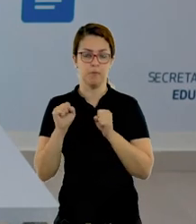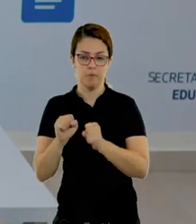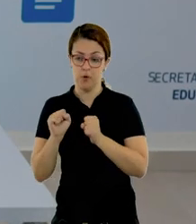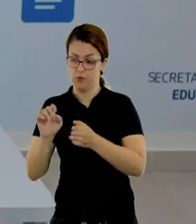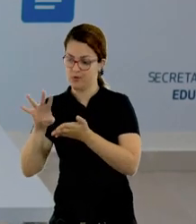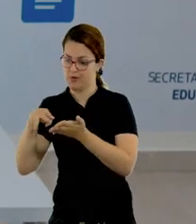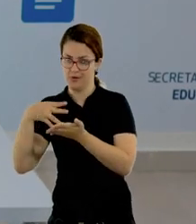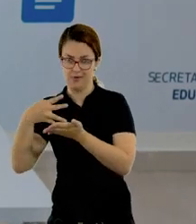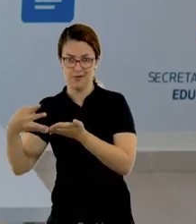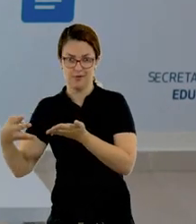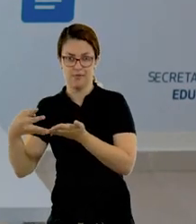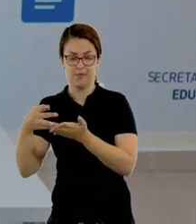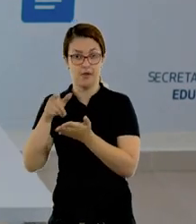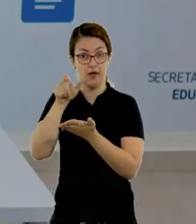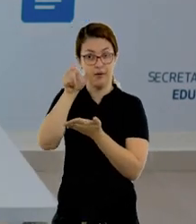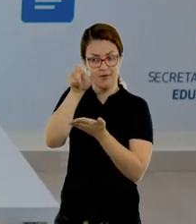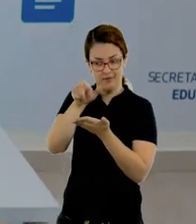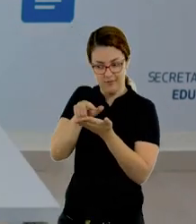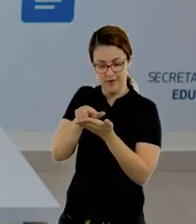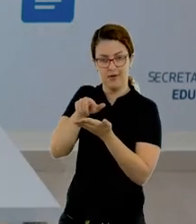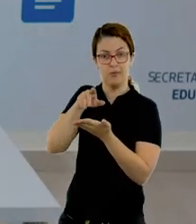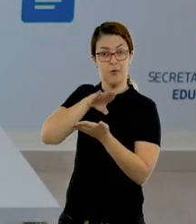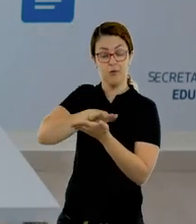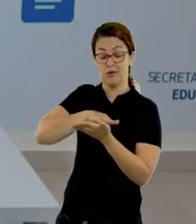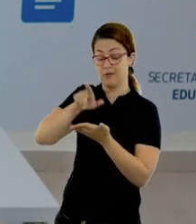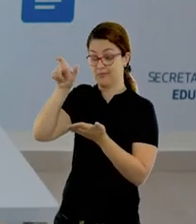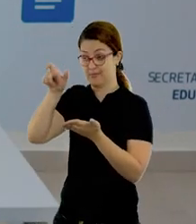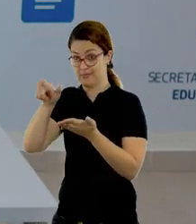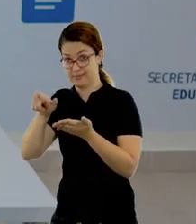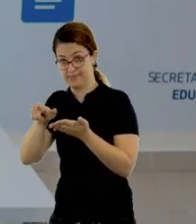colinha? Você pode fazer uma colinha português e inglês numa